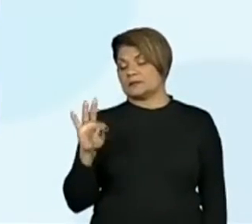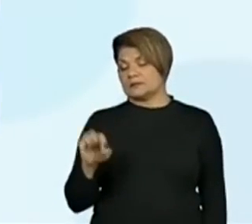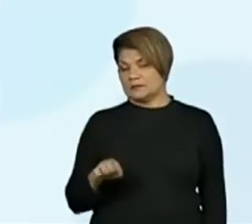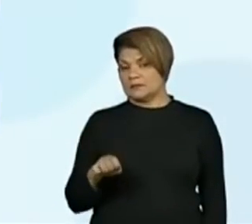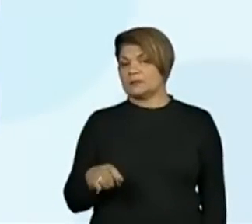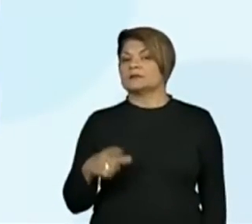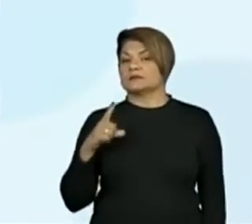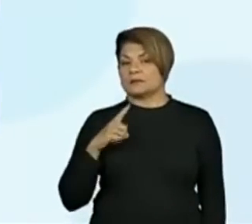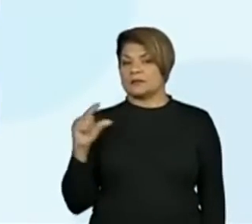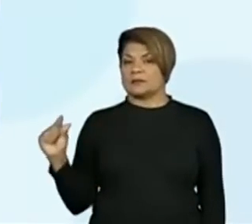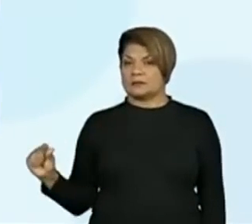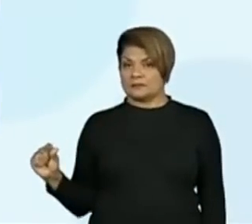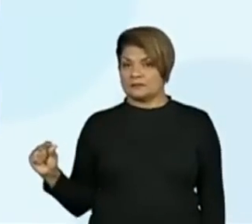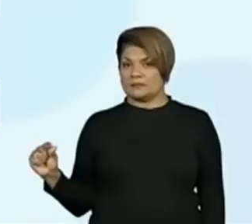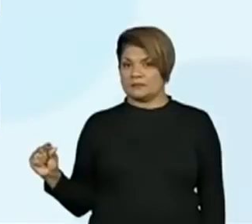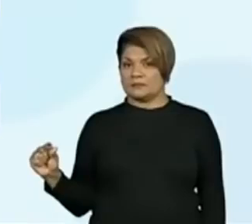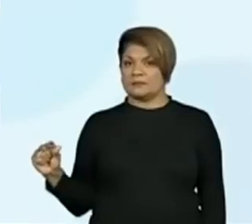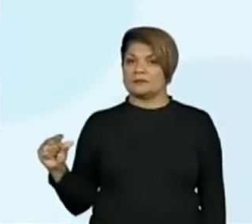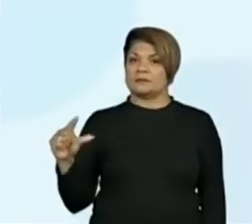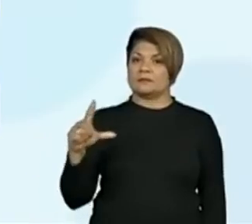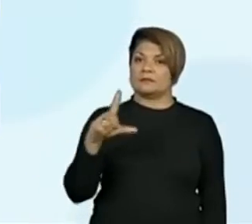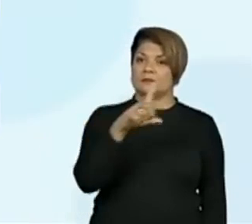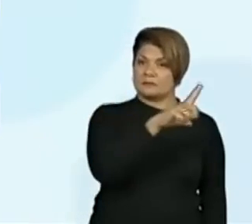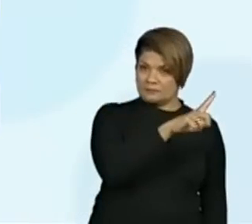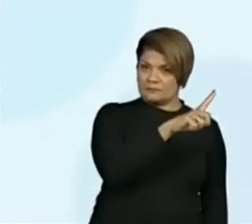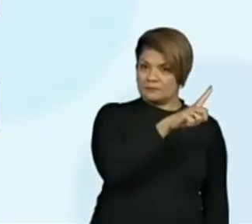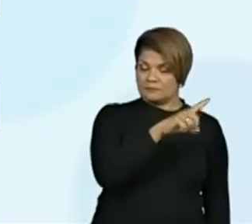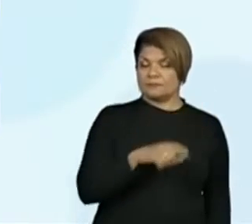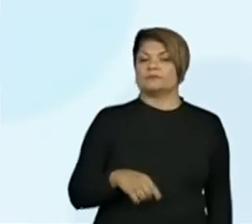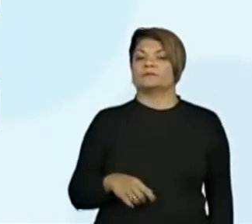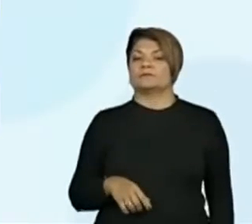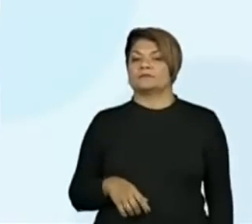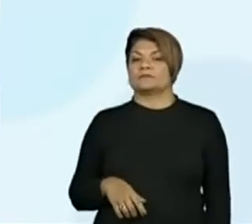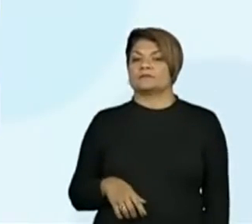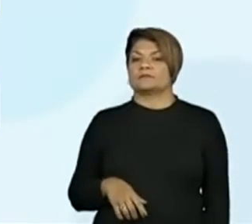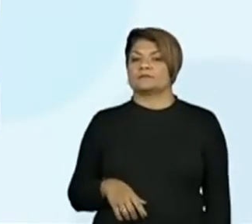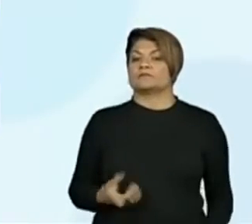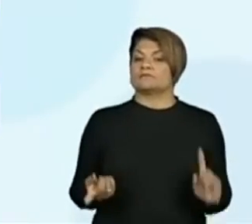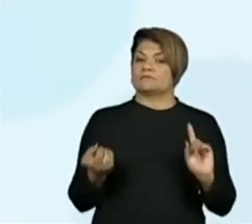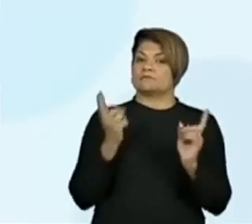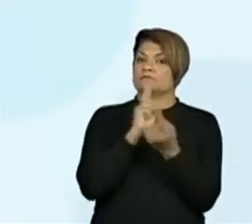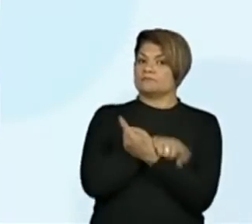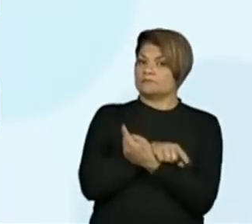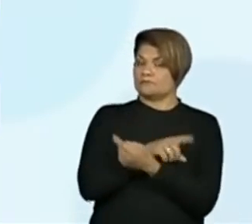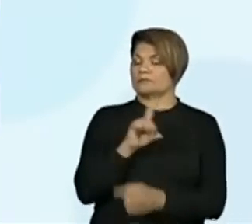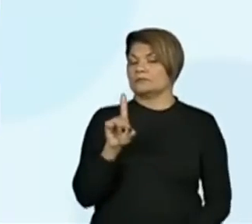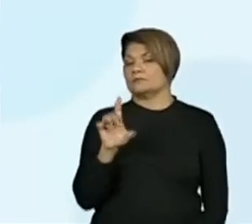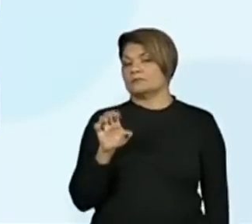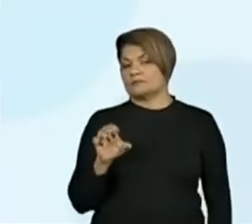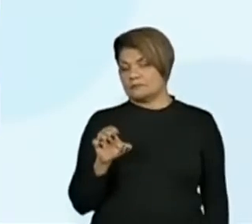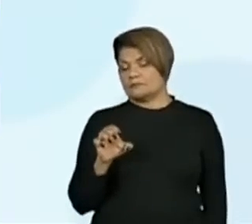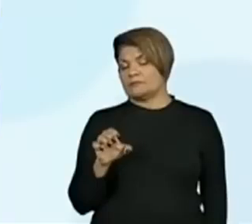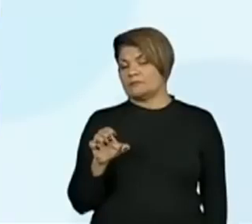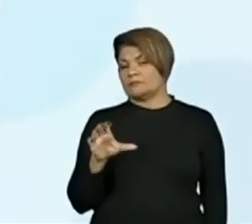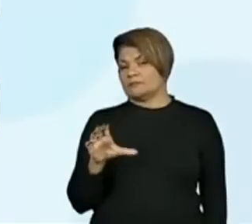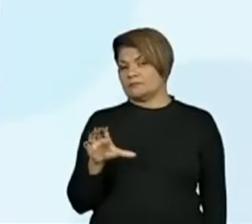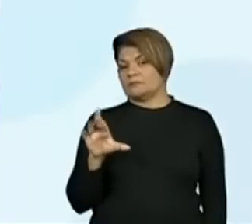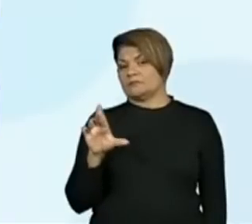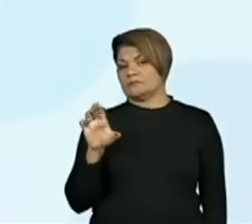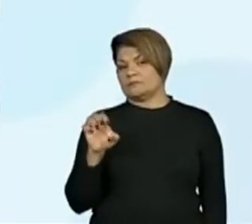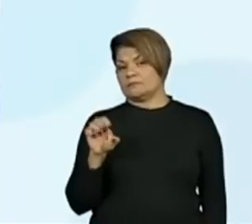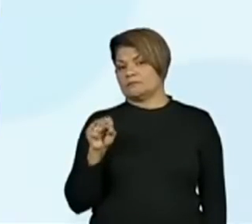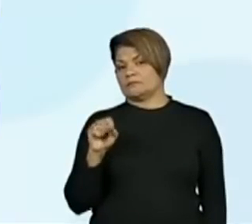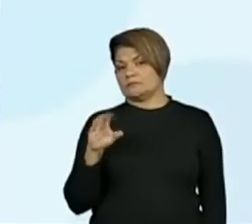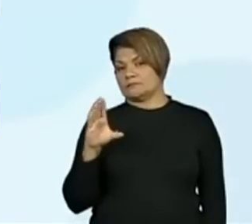menor para o maior, a ordem decrescente, até escrito aqui,